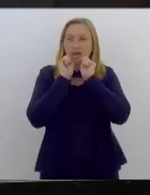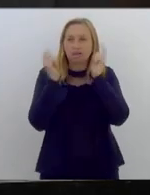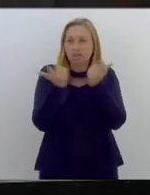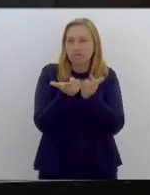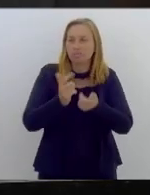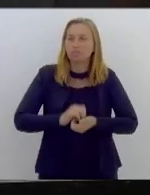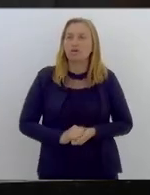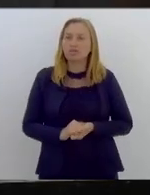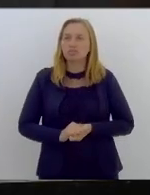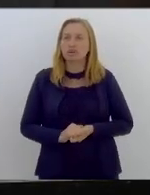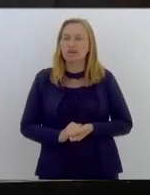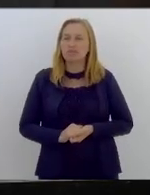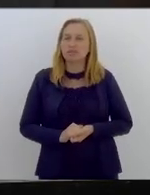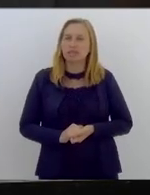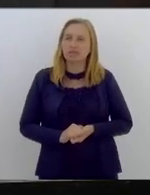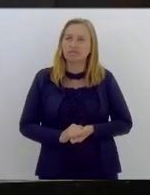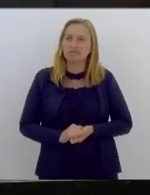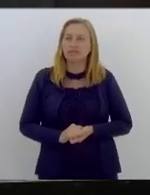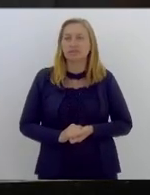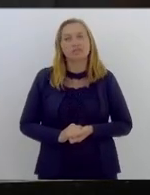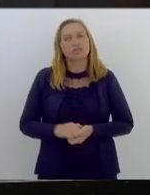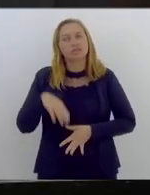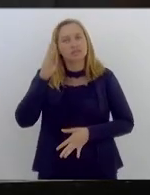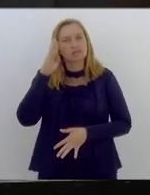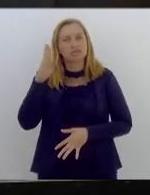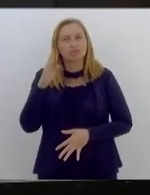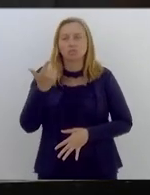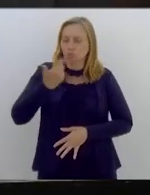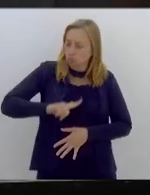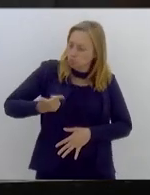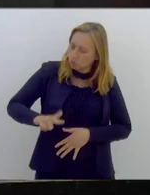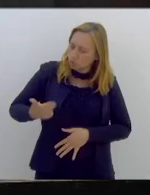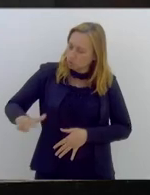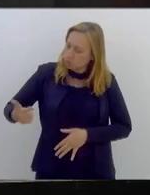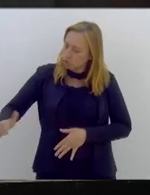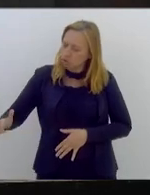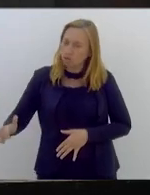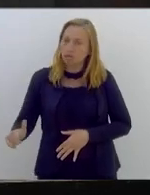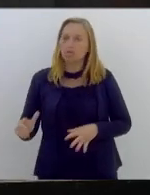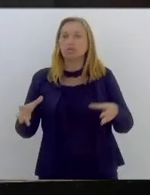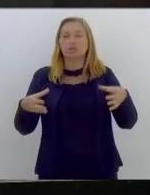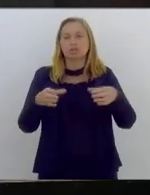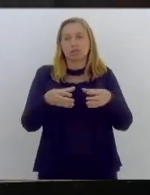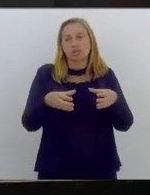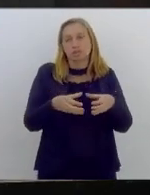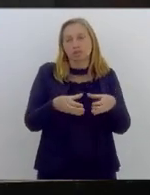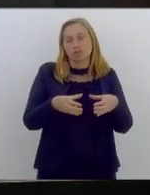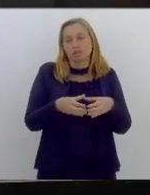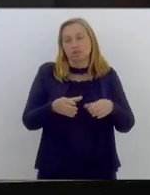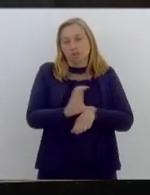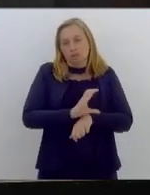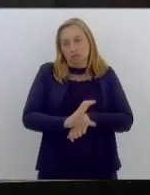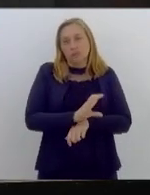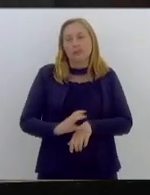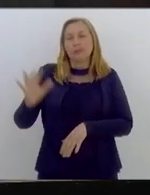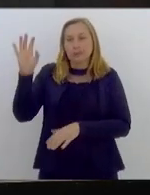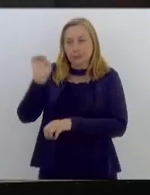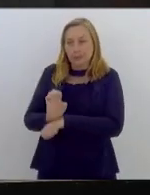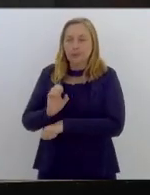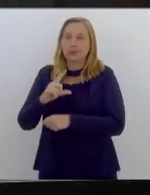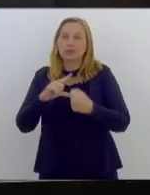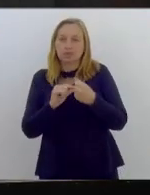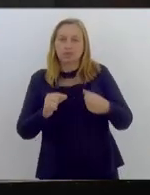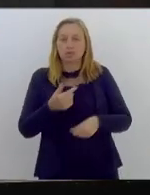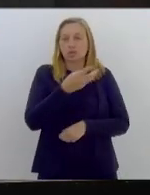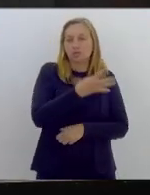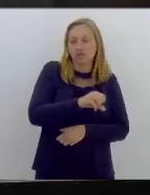Legislativa. E tais princípios foram repetidos na Constituição Estadual, no artigo 98, no